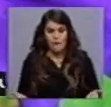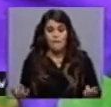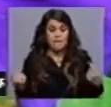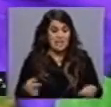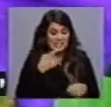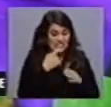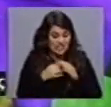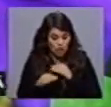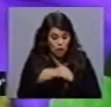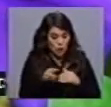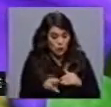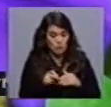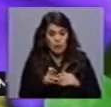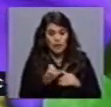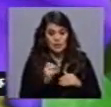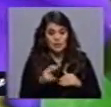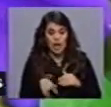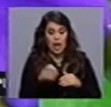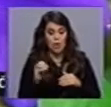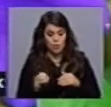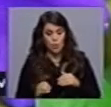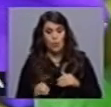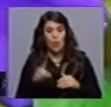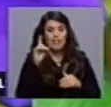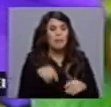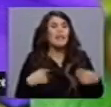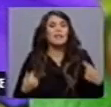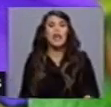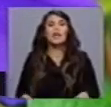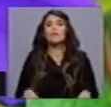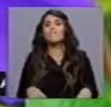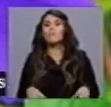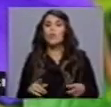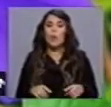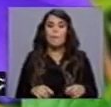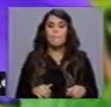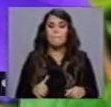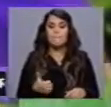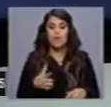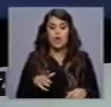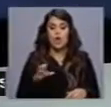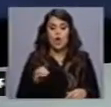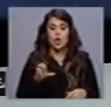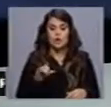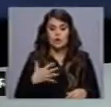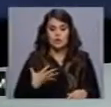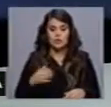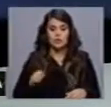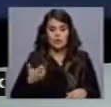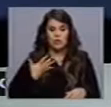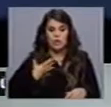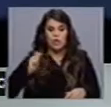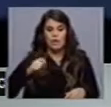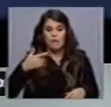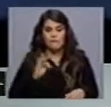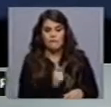solo marciano e utilizando também um elemento aglutinador que é o óxido de ferro, pegaram precisamente nesses